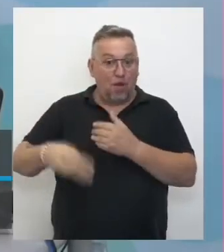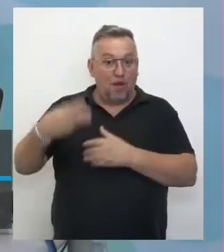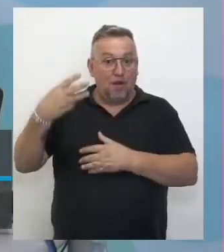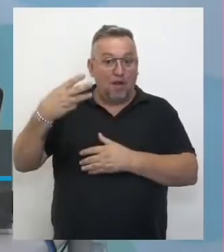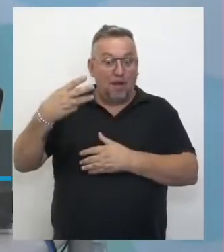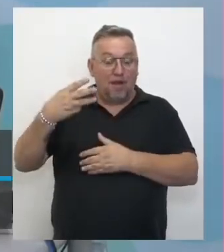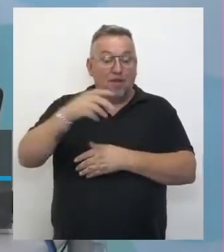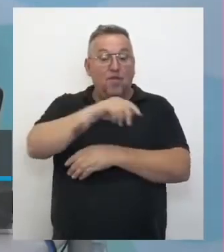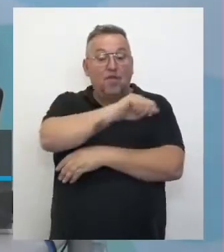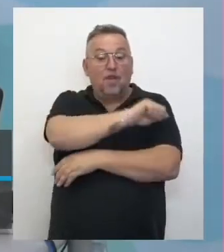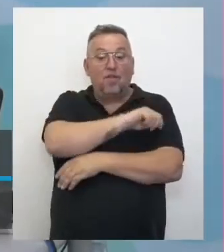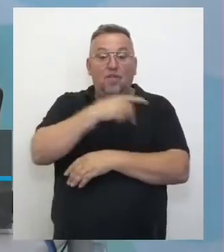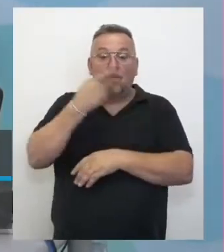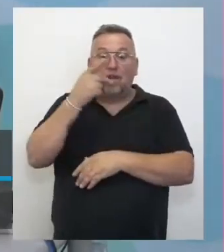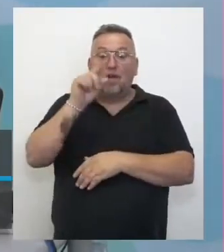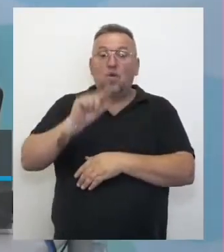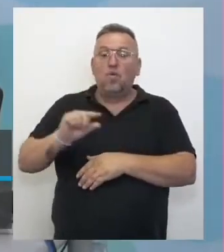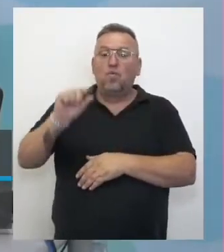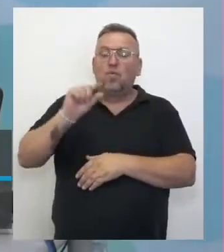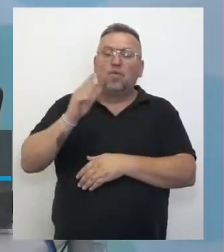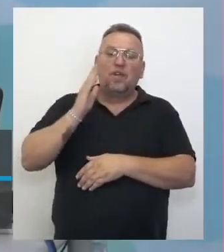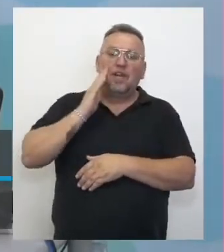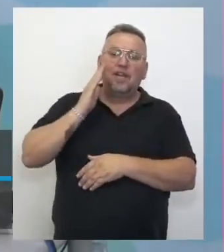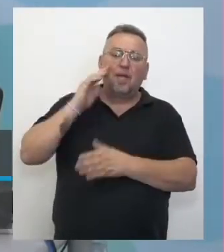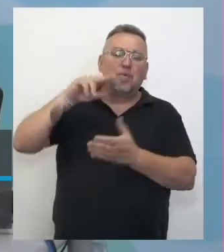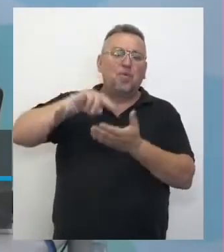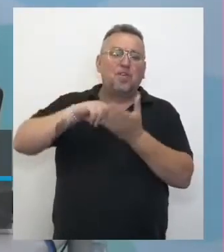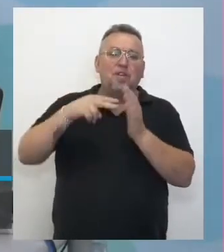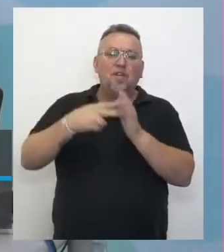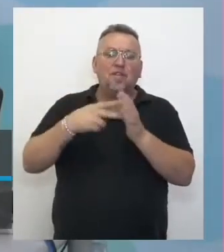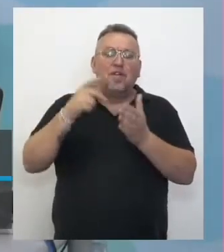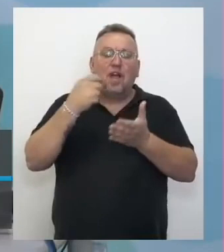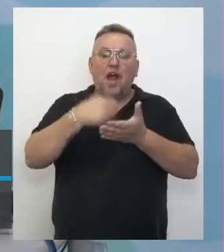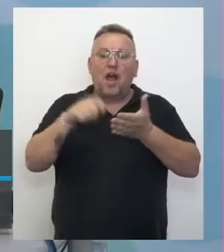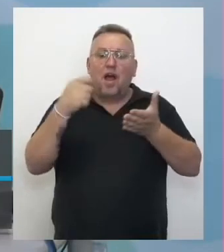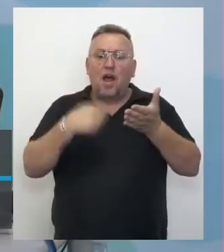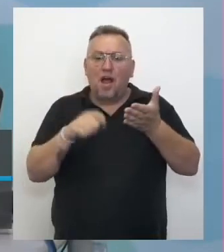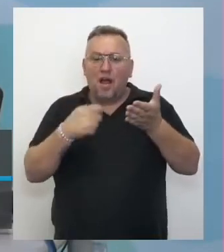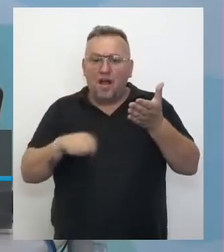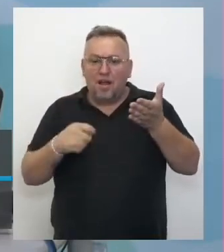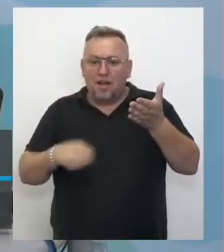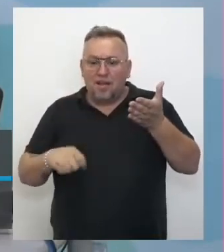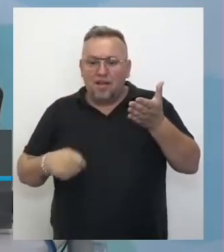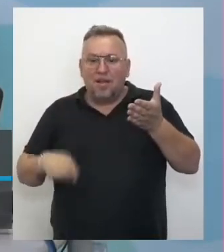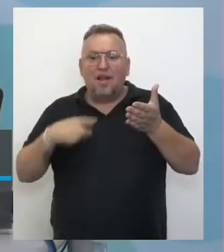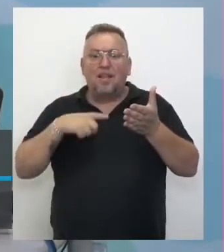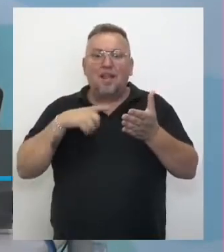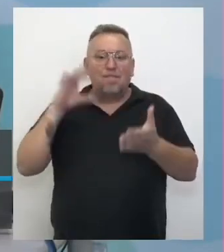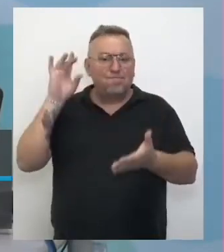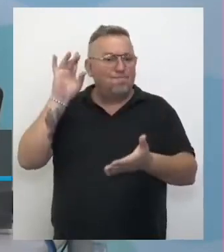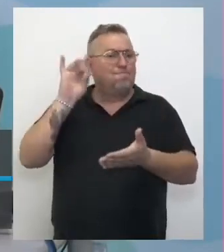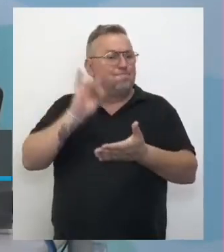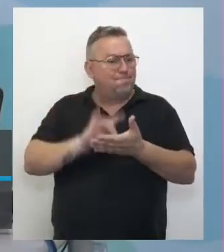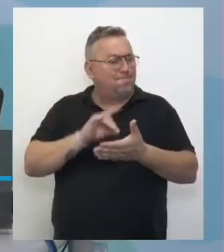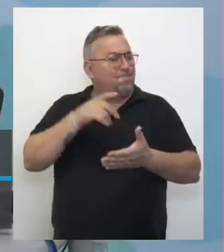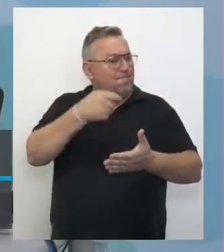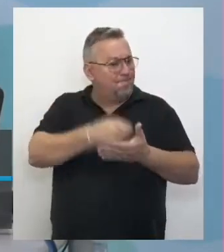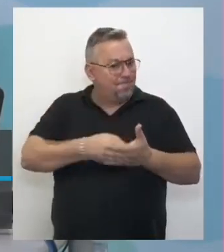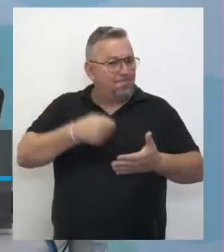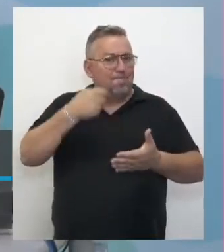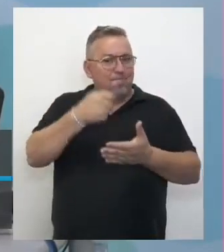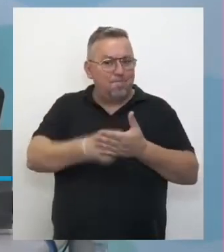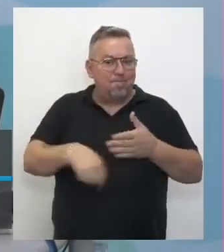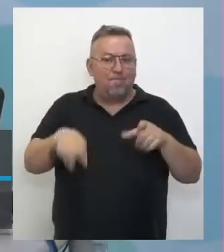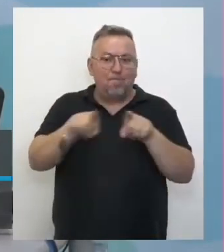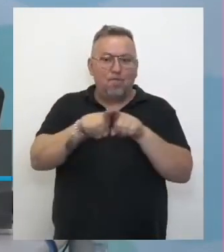E os alunos vão falar um pouquinho sobre se eles sabem sobre abaixo-assinado, se tem esse papel de legitimar, reivindicar, já que nós estamos